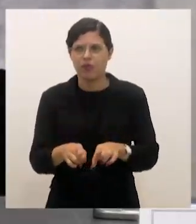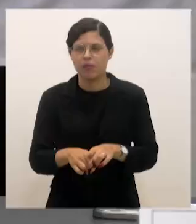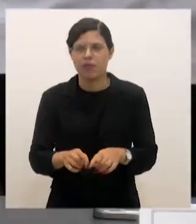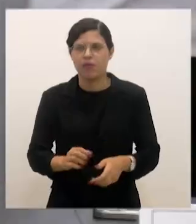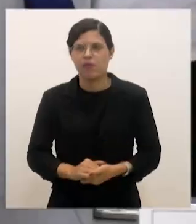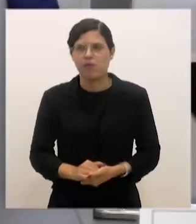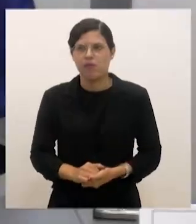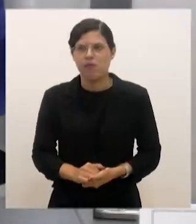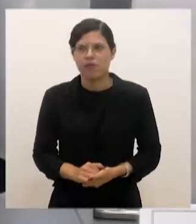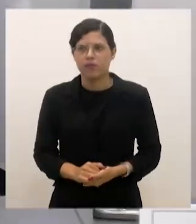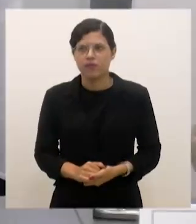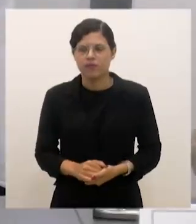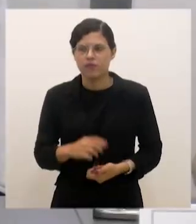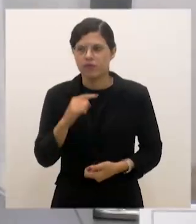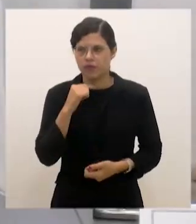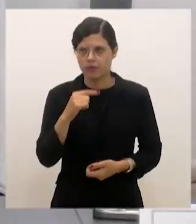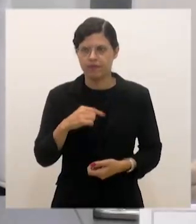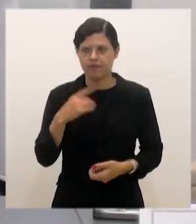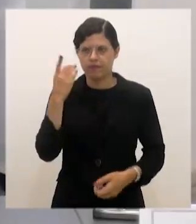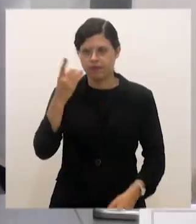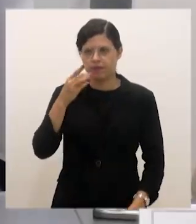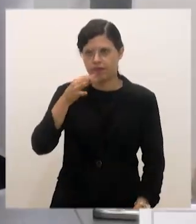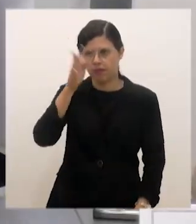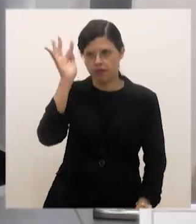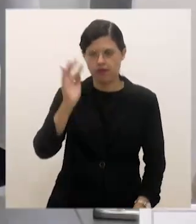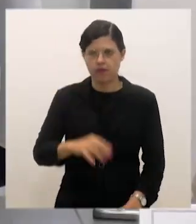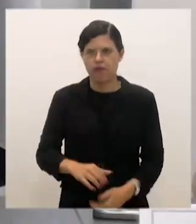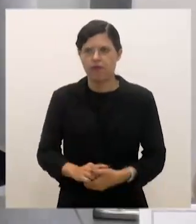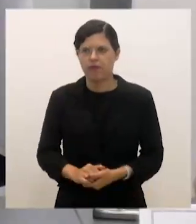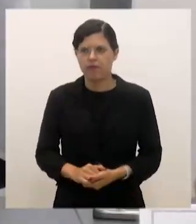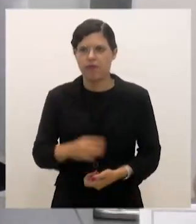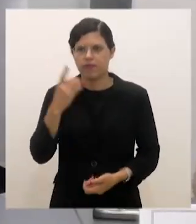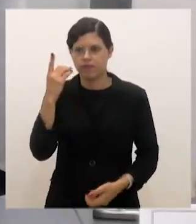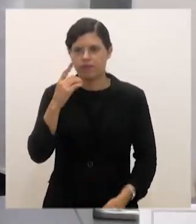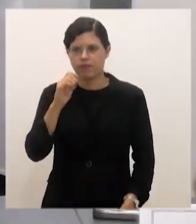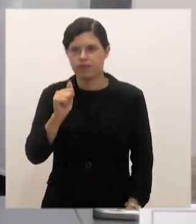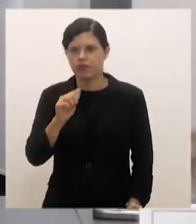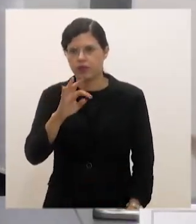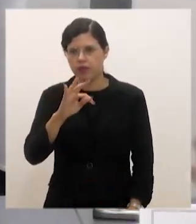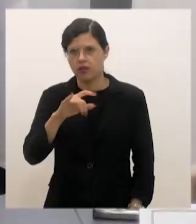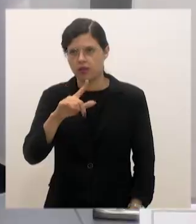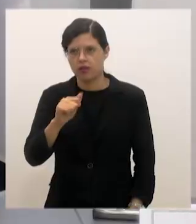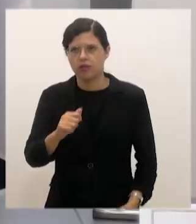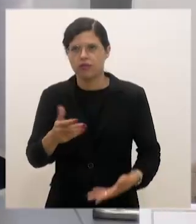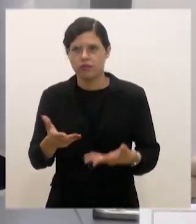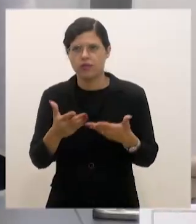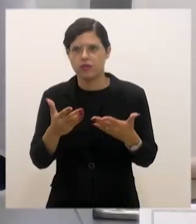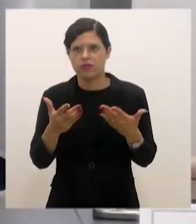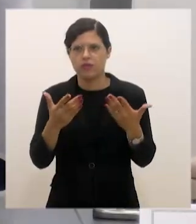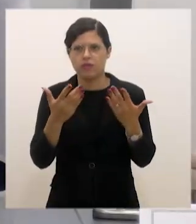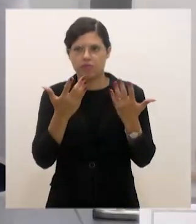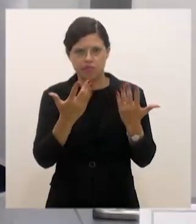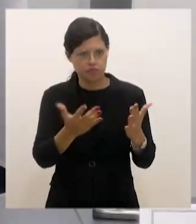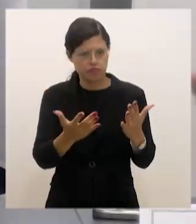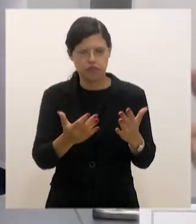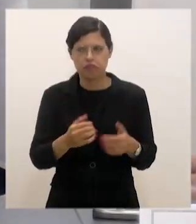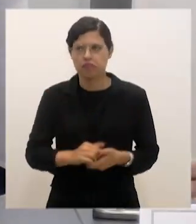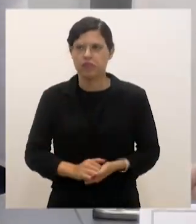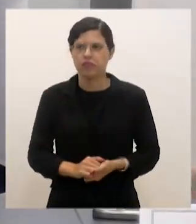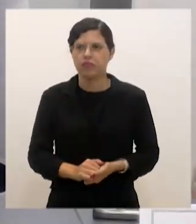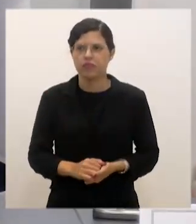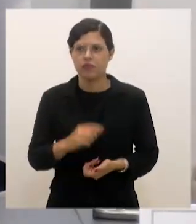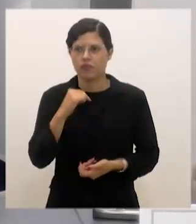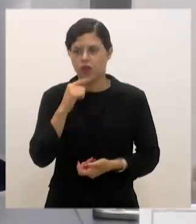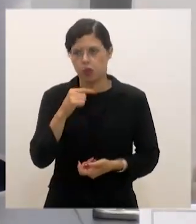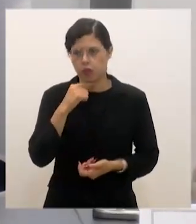Uma dúvida. Deputado Fred. Deputado Átila, primeiro eu queria saudar a sua iniciativa. Isso é importantíssimo. Eu estou com uma dúvida,